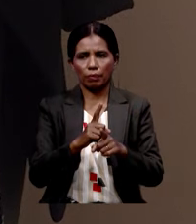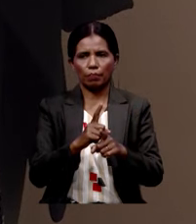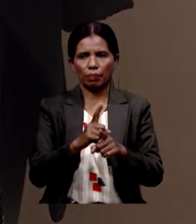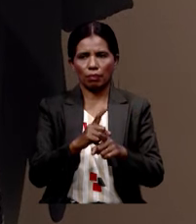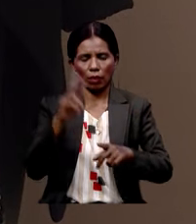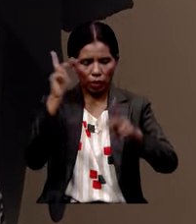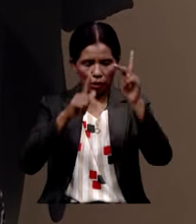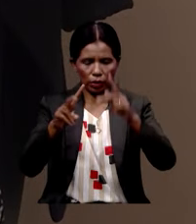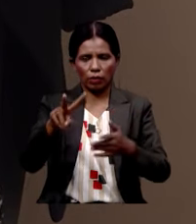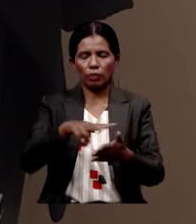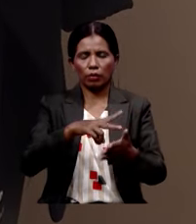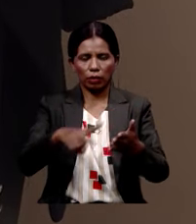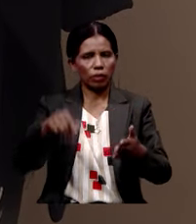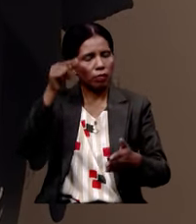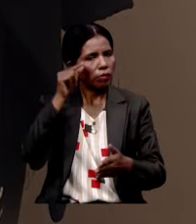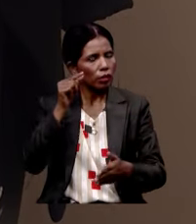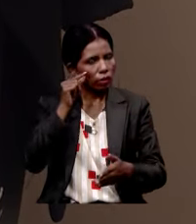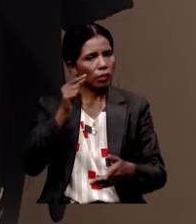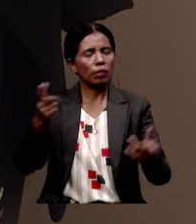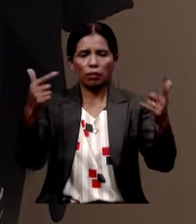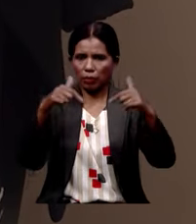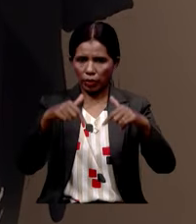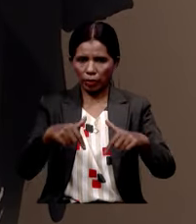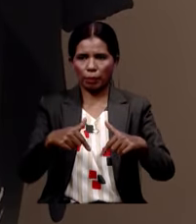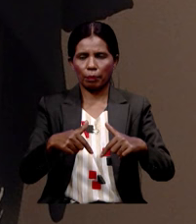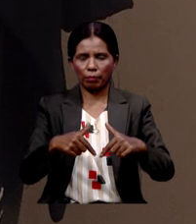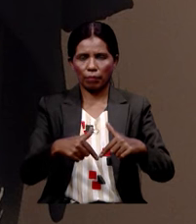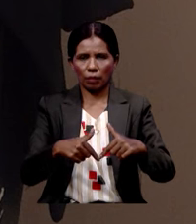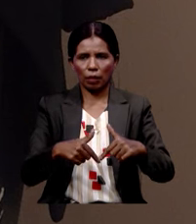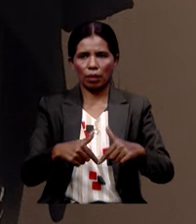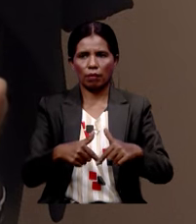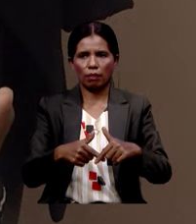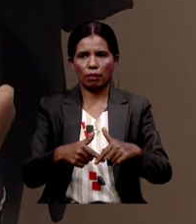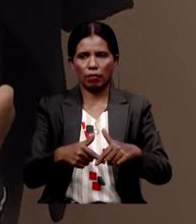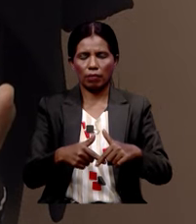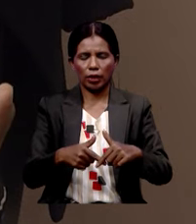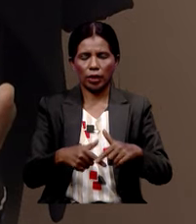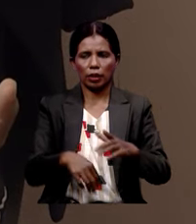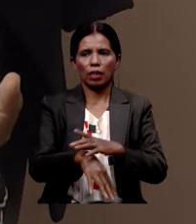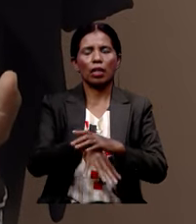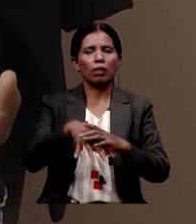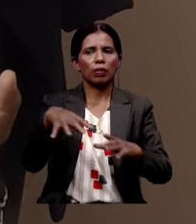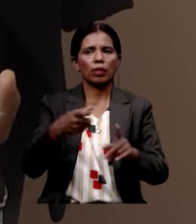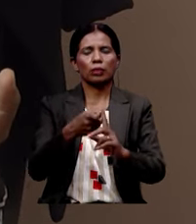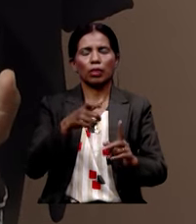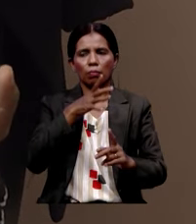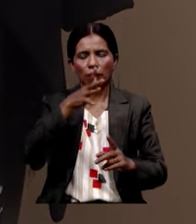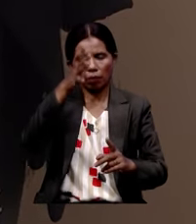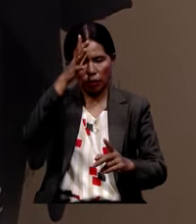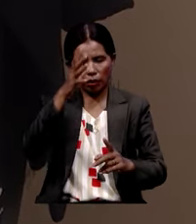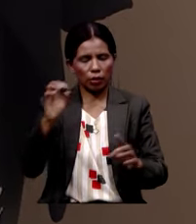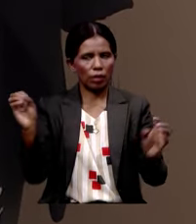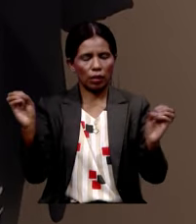kas violencia bazia bazener hoto ne be mai nene ninia abut mai husi ina aman siran be la